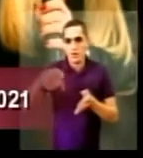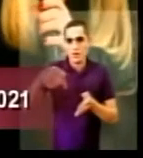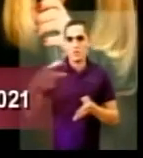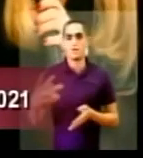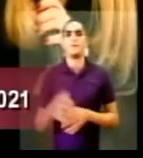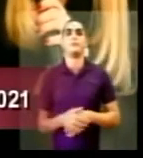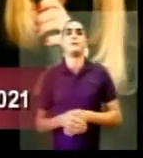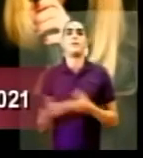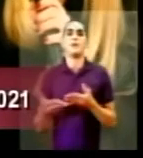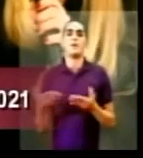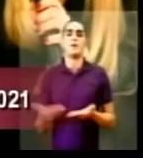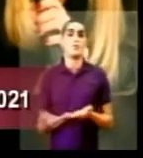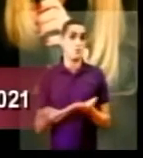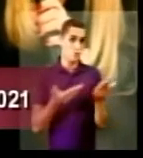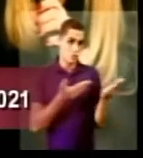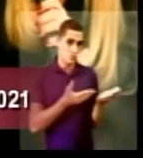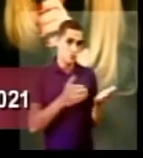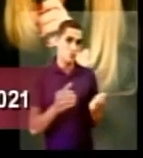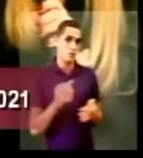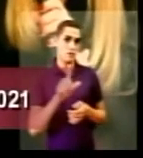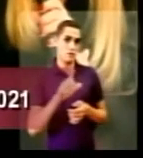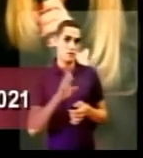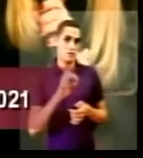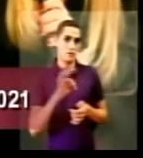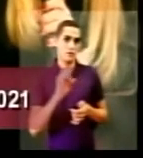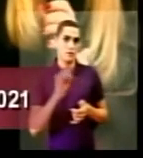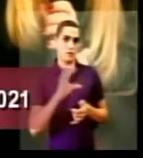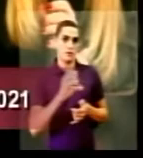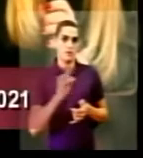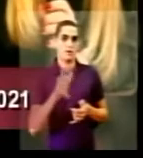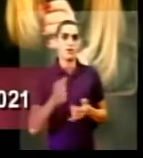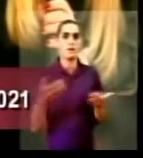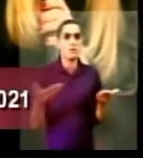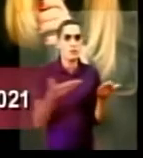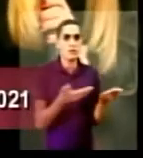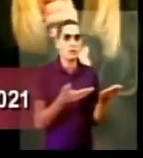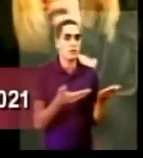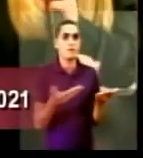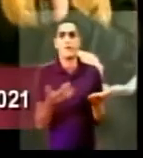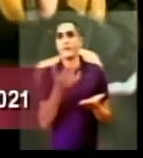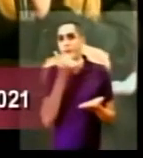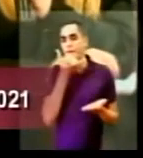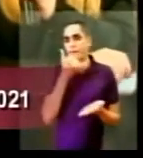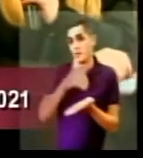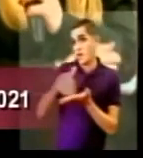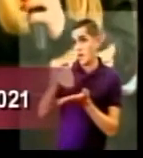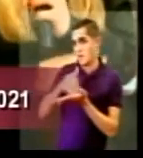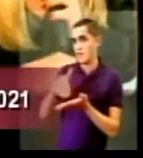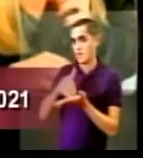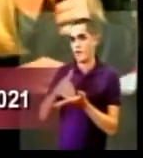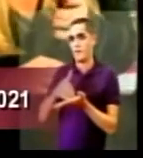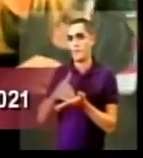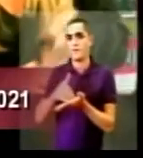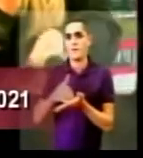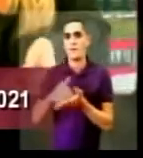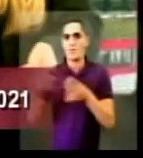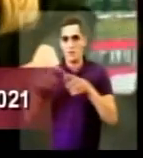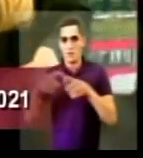Agora, passa a palavra para a Letícia, ou para o secretário, o secretário, doutor